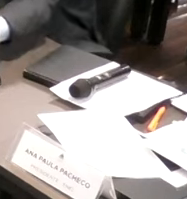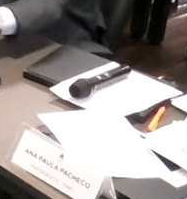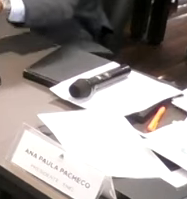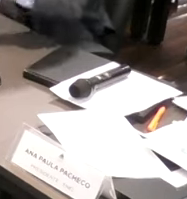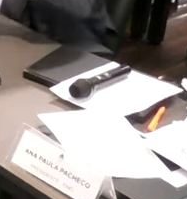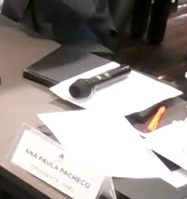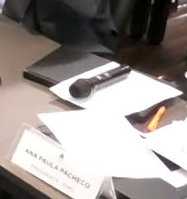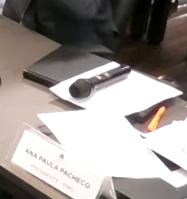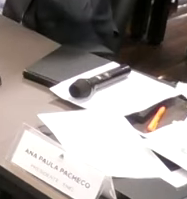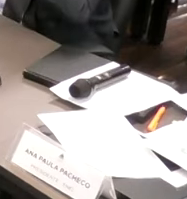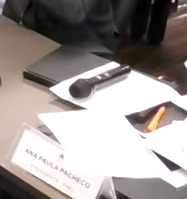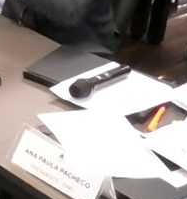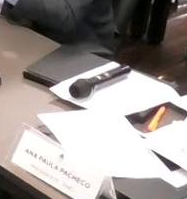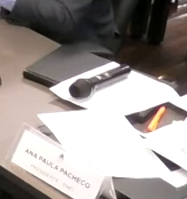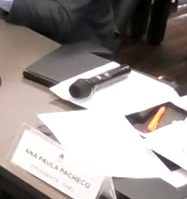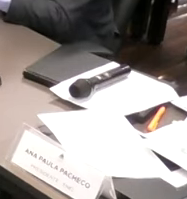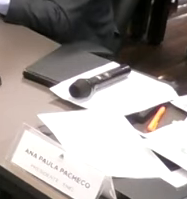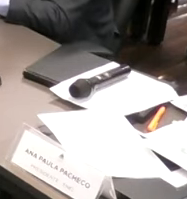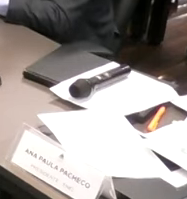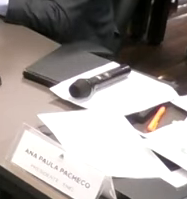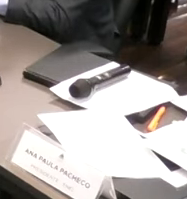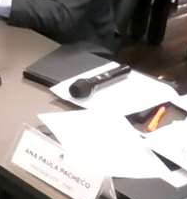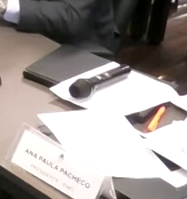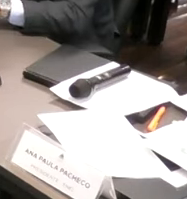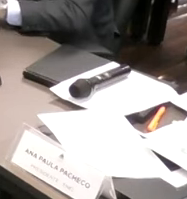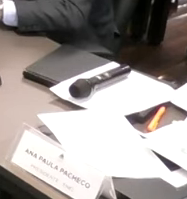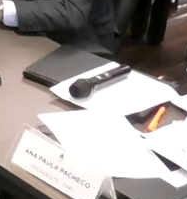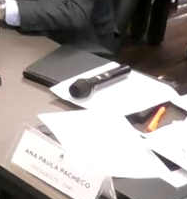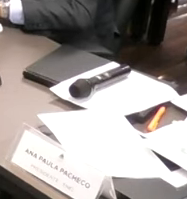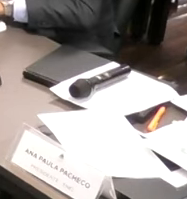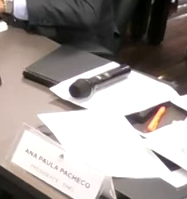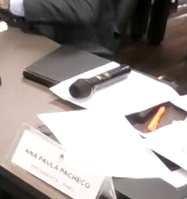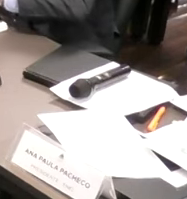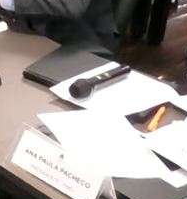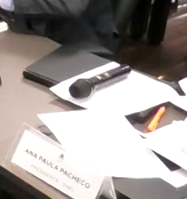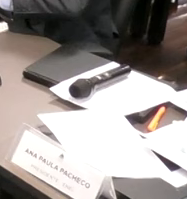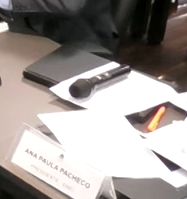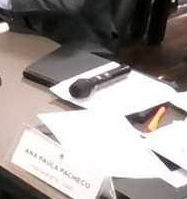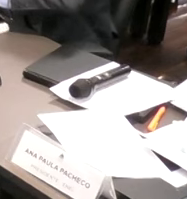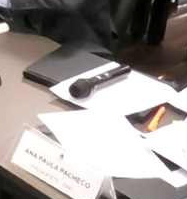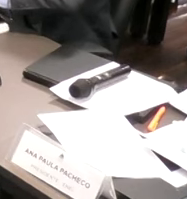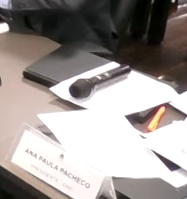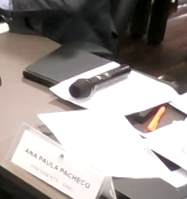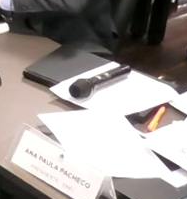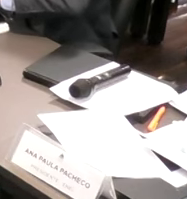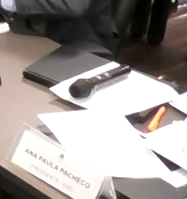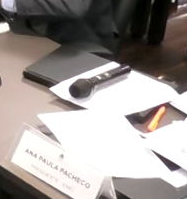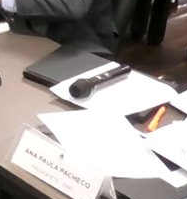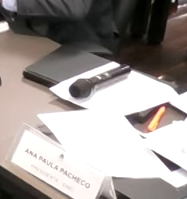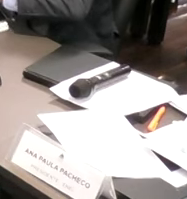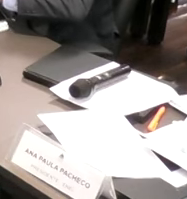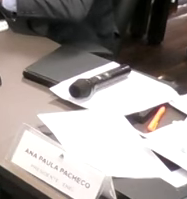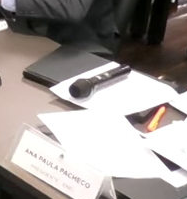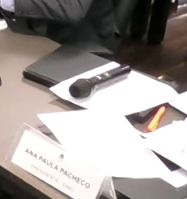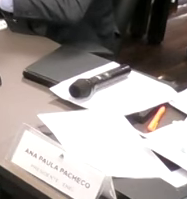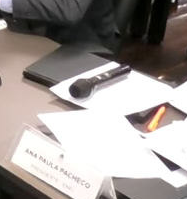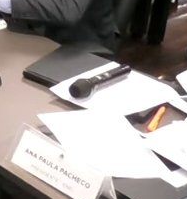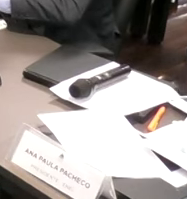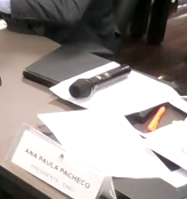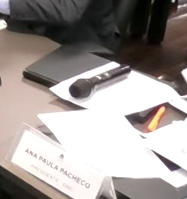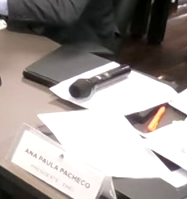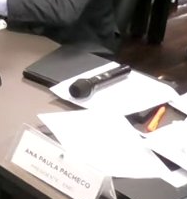Enel, só que, vendo a fala dos senhores aqui, das senhoras, eu mudei um pouco,